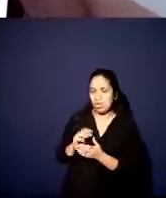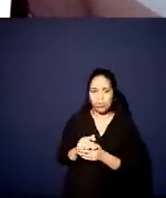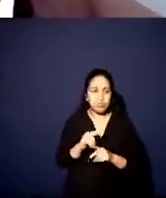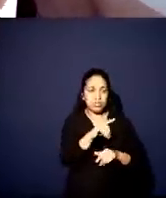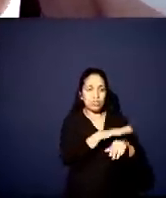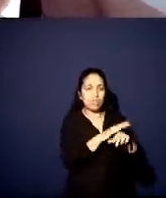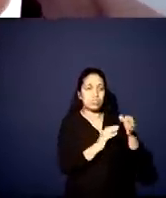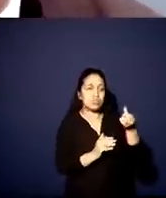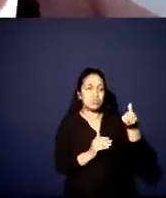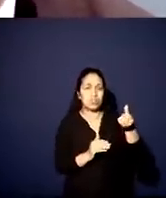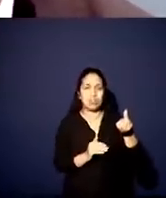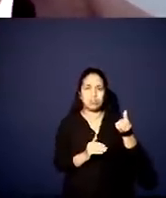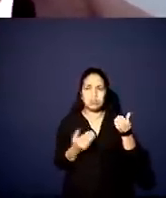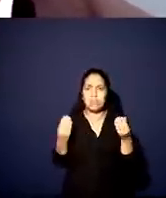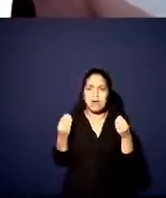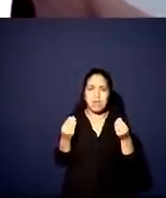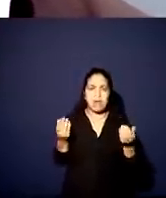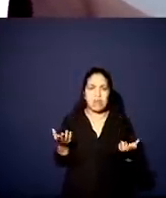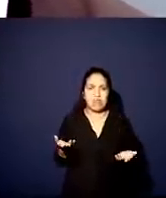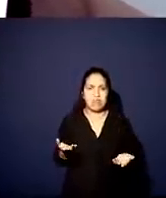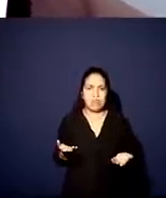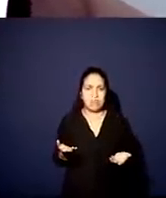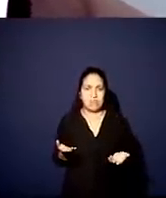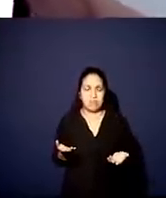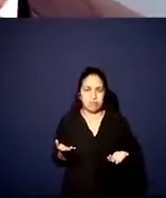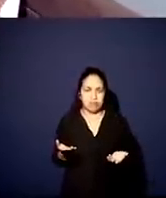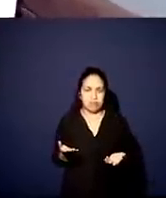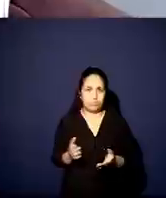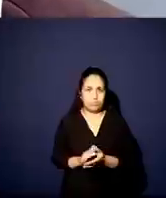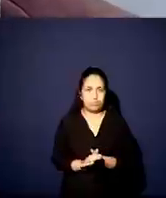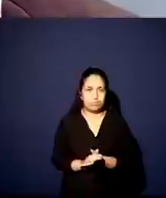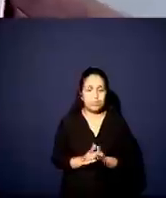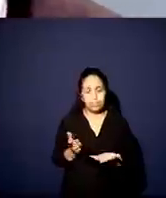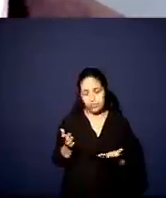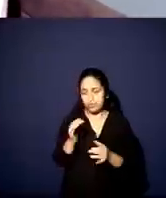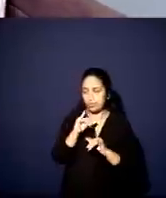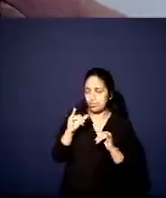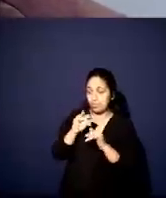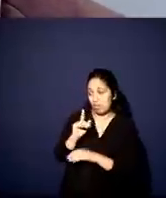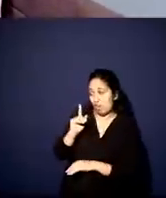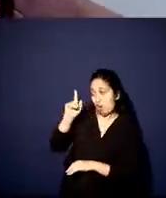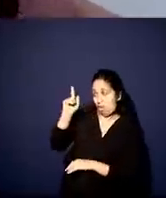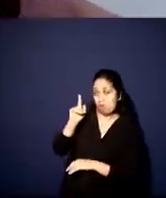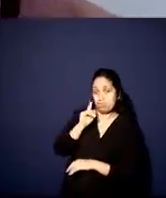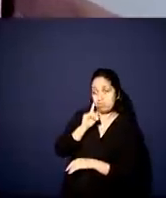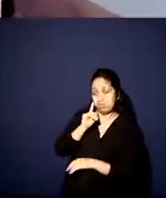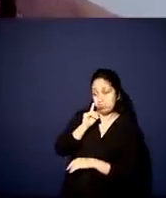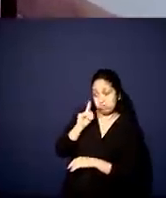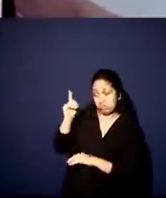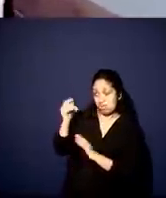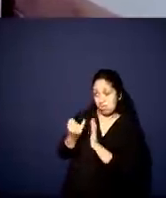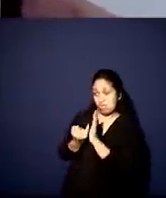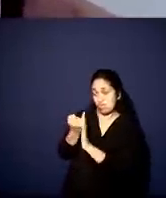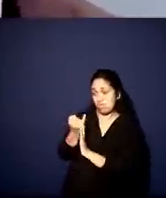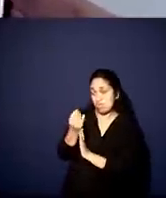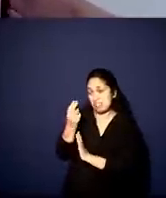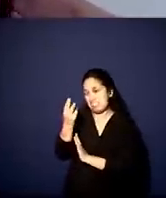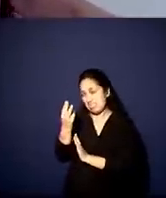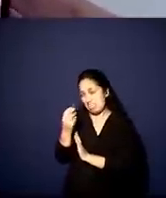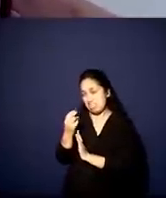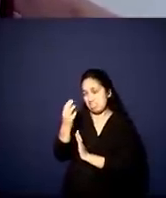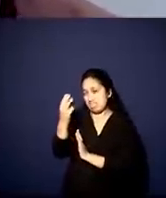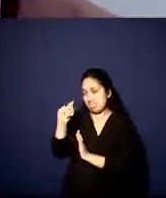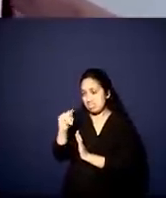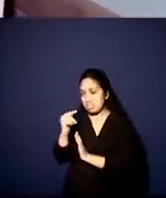Qual o sentido disso? Não, e aí a gente fica dizendo, ah, nos Estados Unidos a inflação vai ser 3, 3,5, na Europa vai